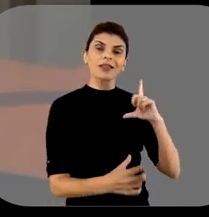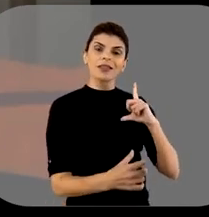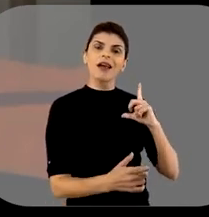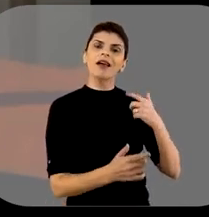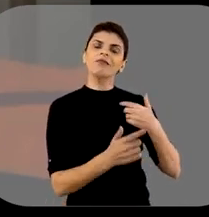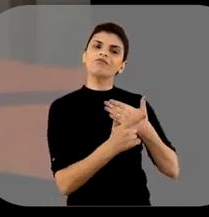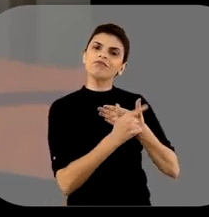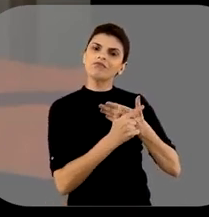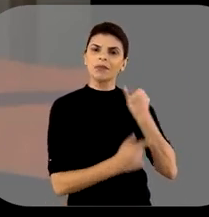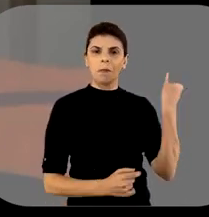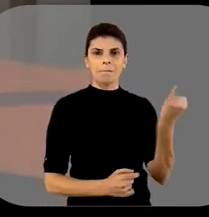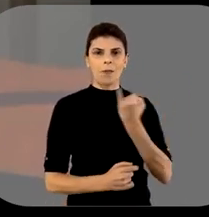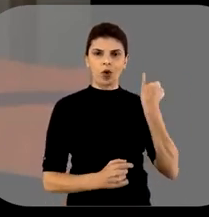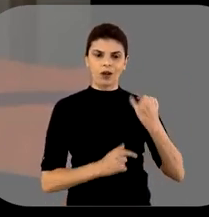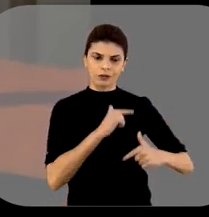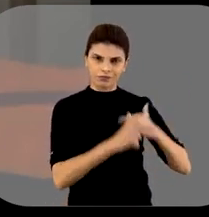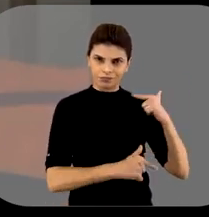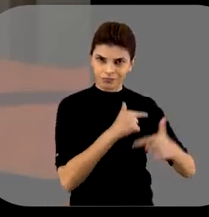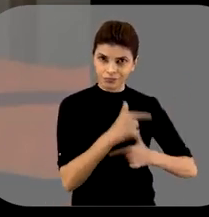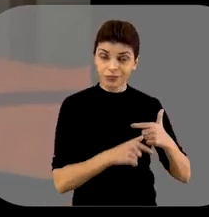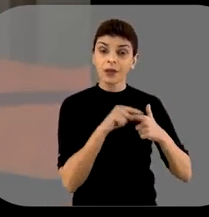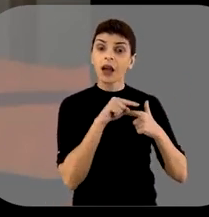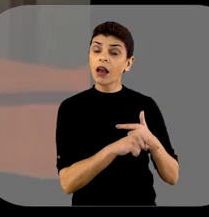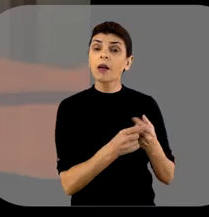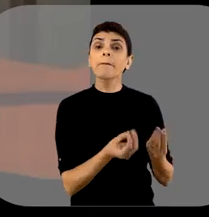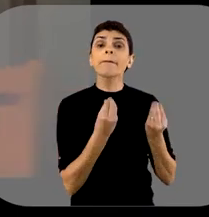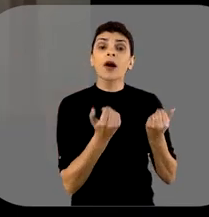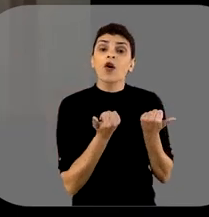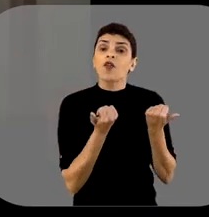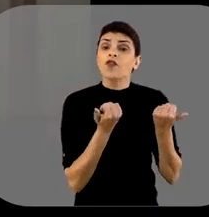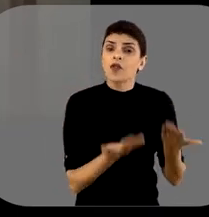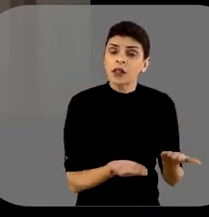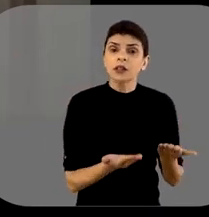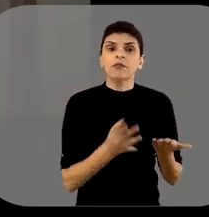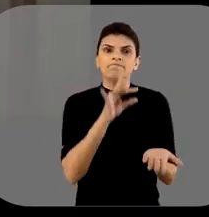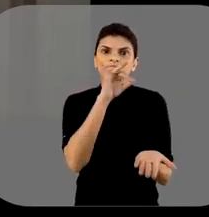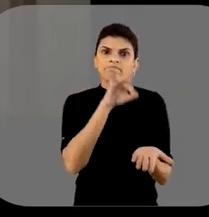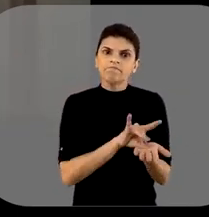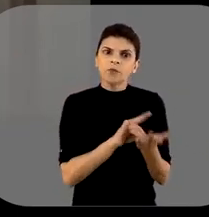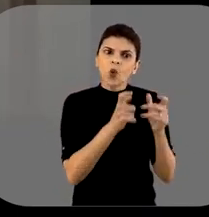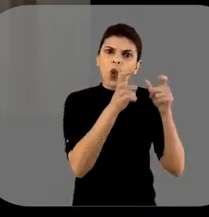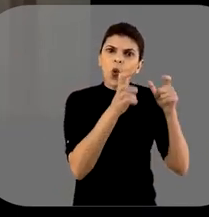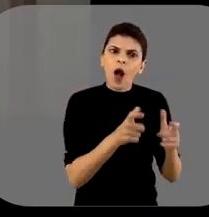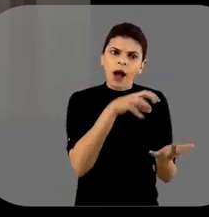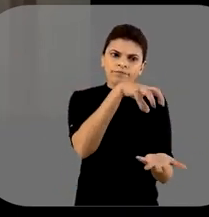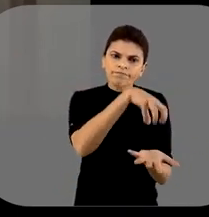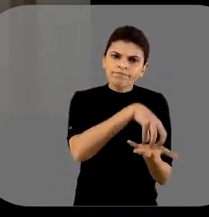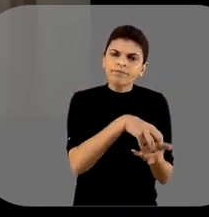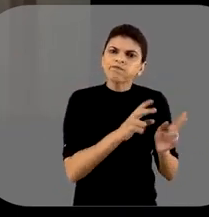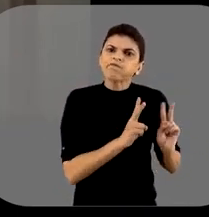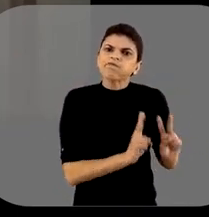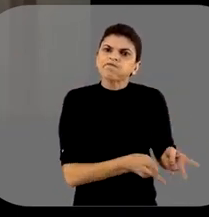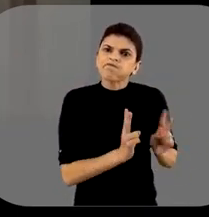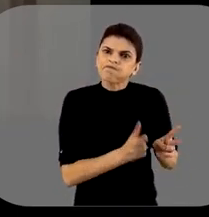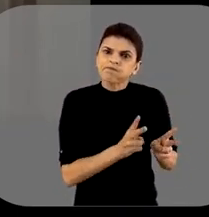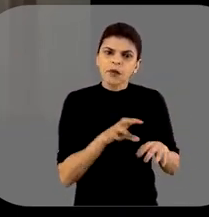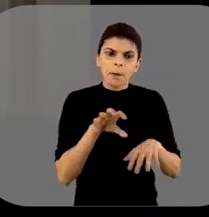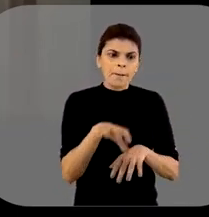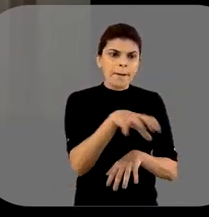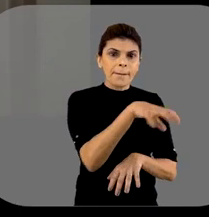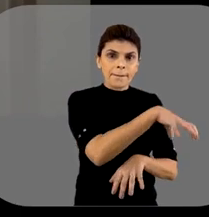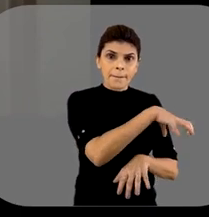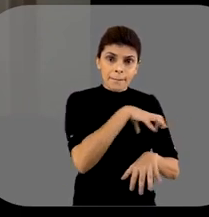na gestão, porque ela seria, por ser um equipamento fixo no núcleo urbano das